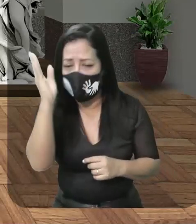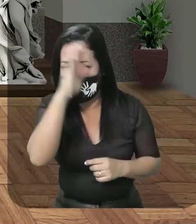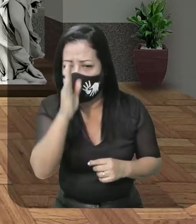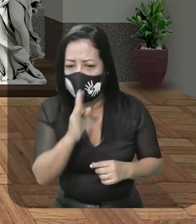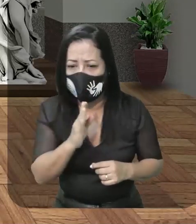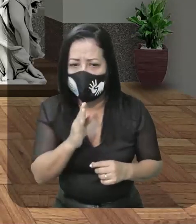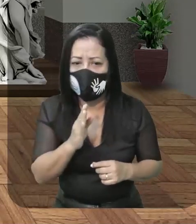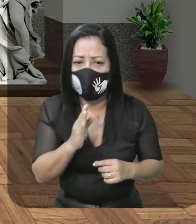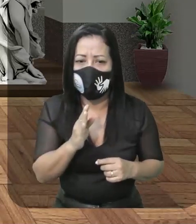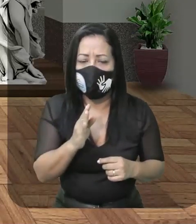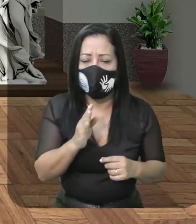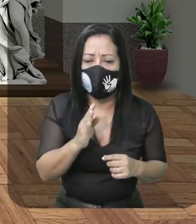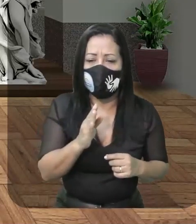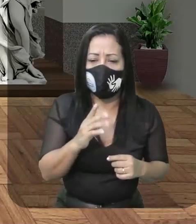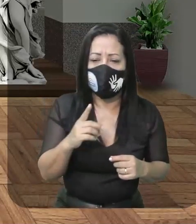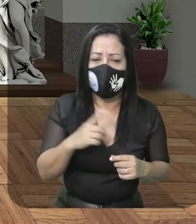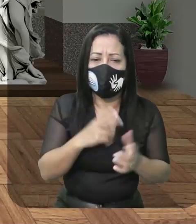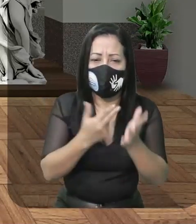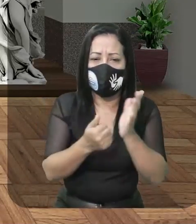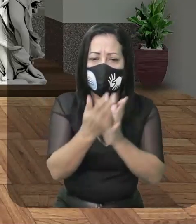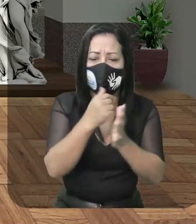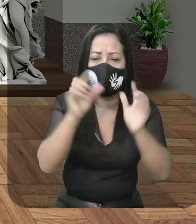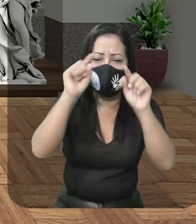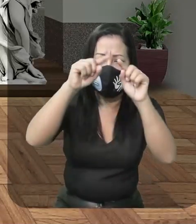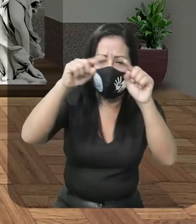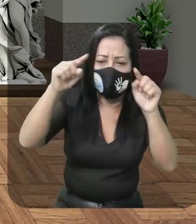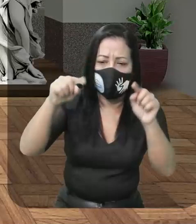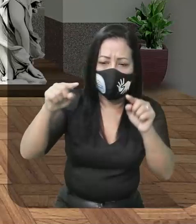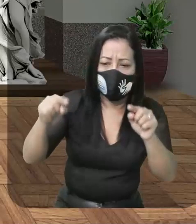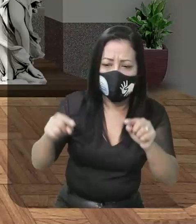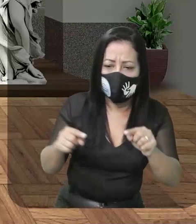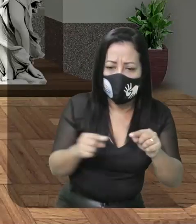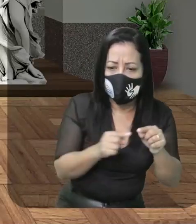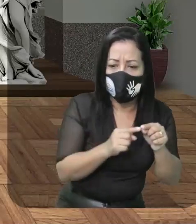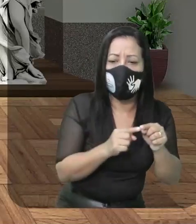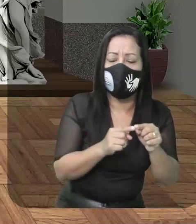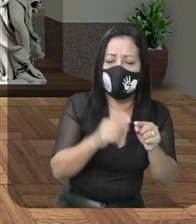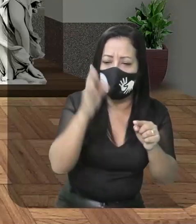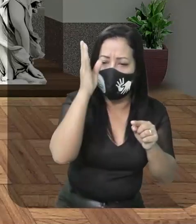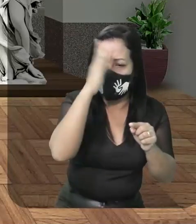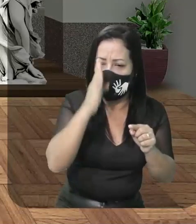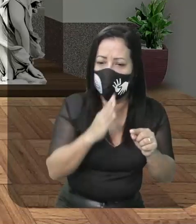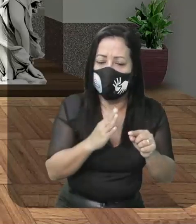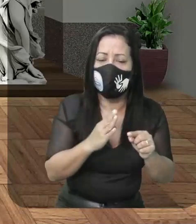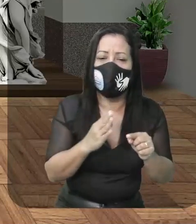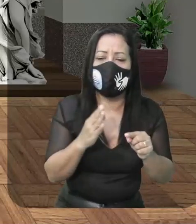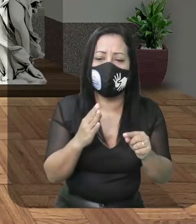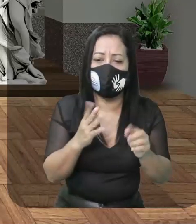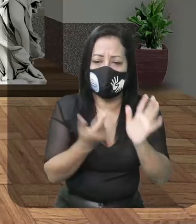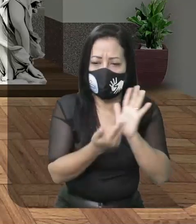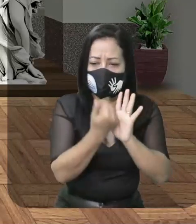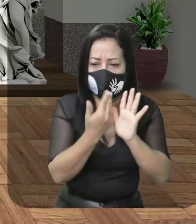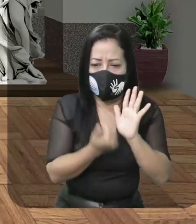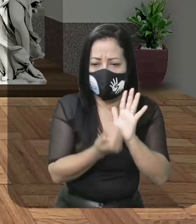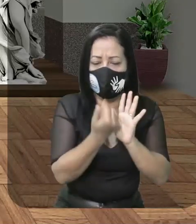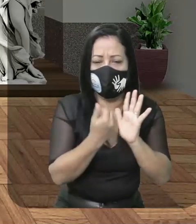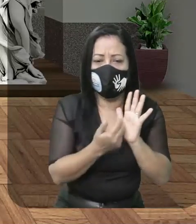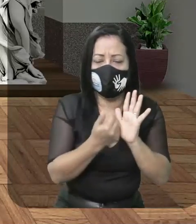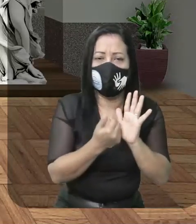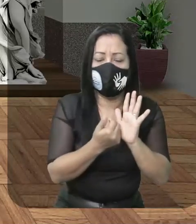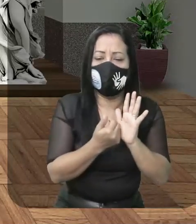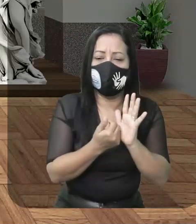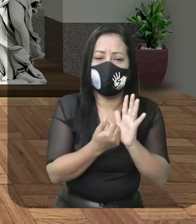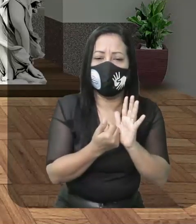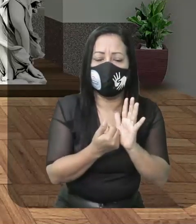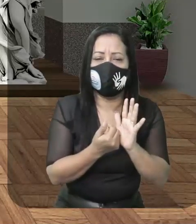é formado por a parte continental. Se a gente... Vamos fazer um comparativo. O Brasil, nós temos essa parte